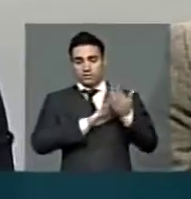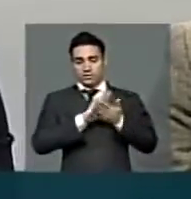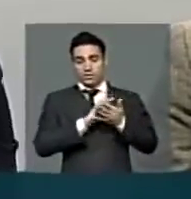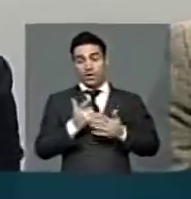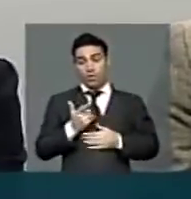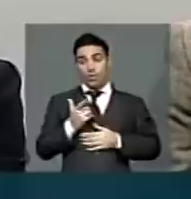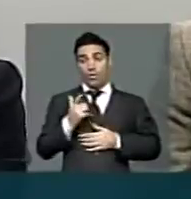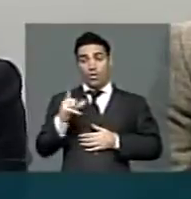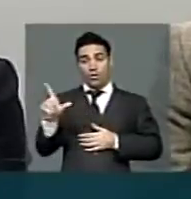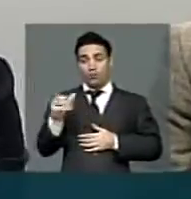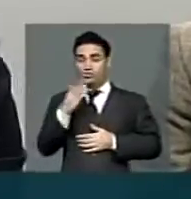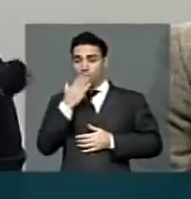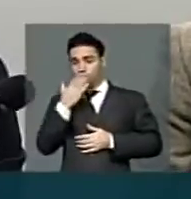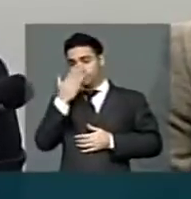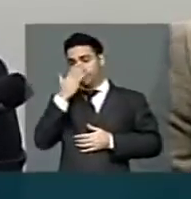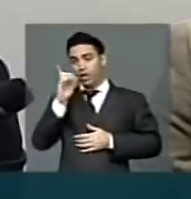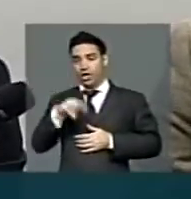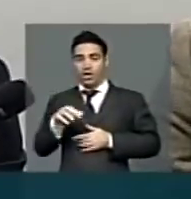relação é outra.